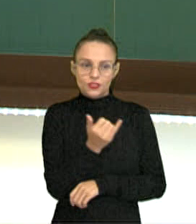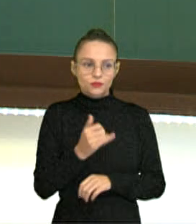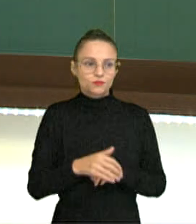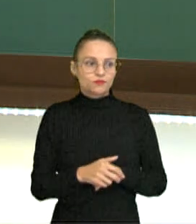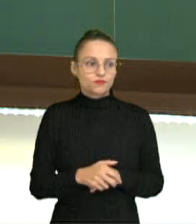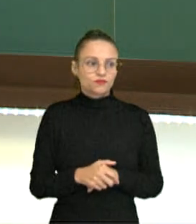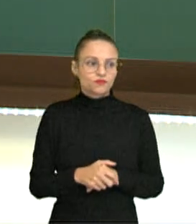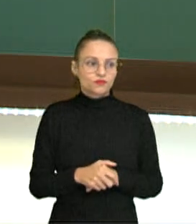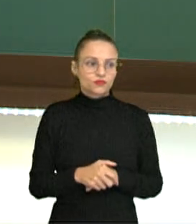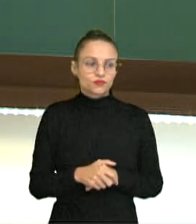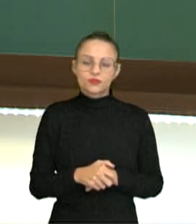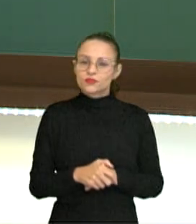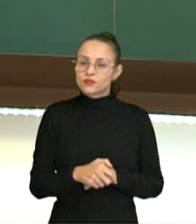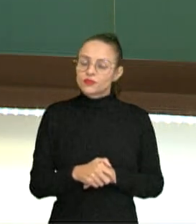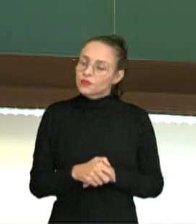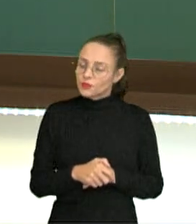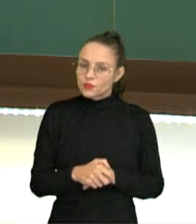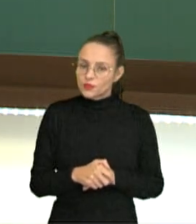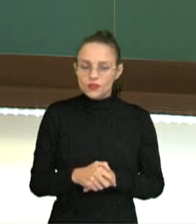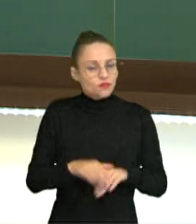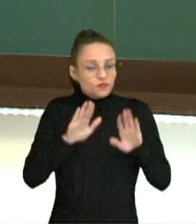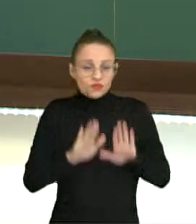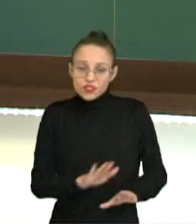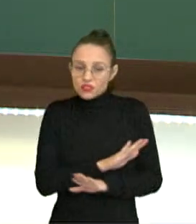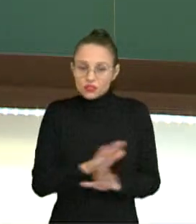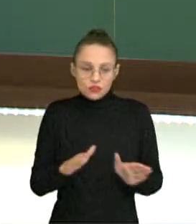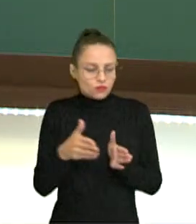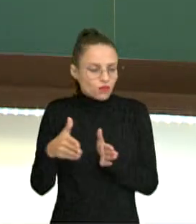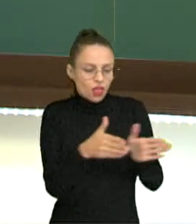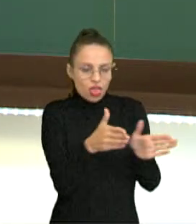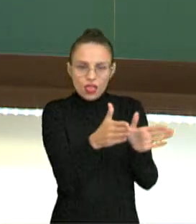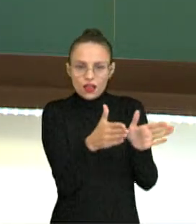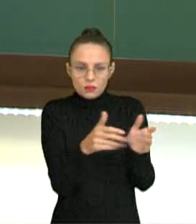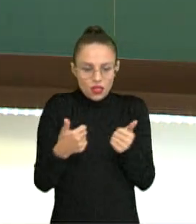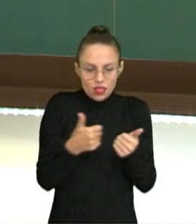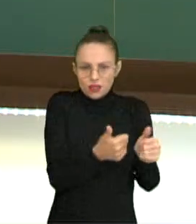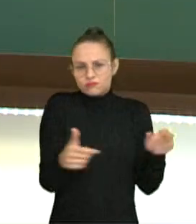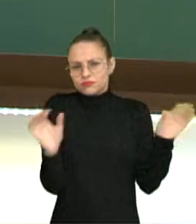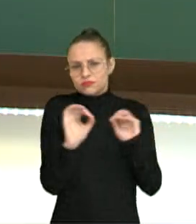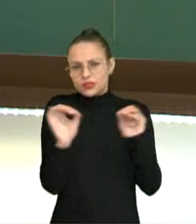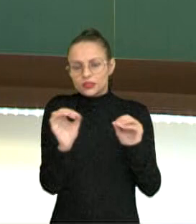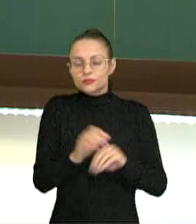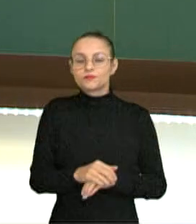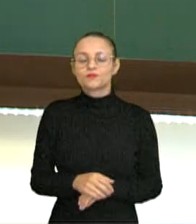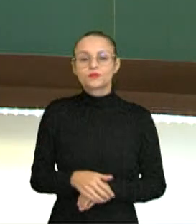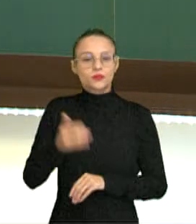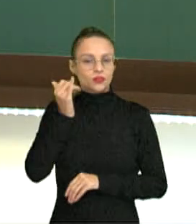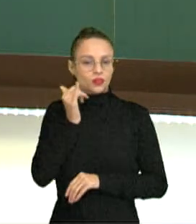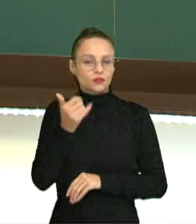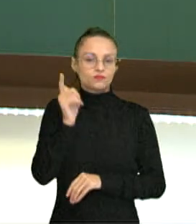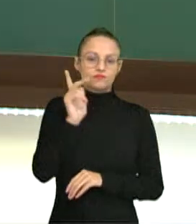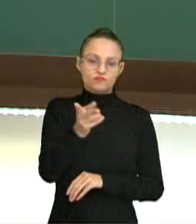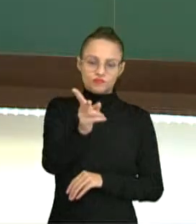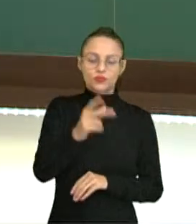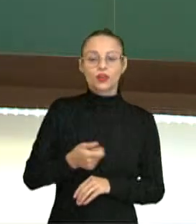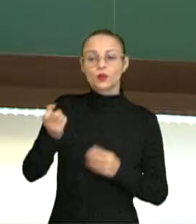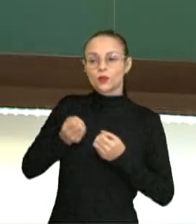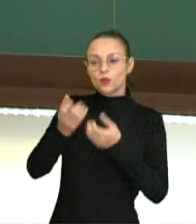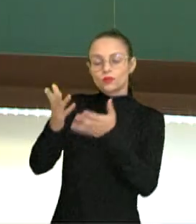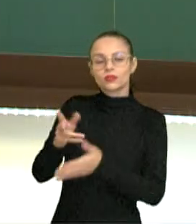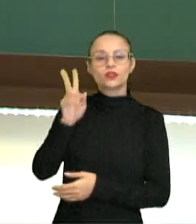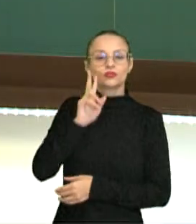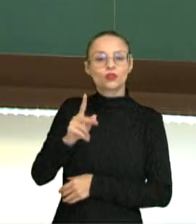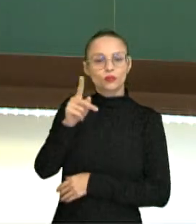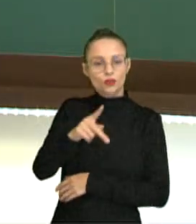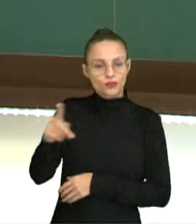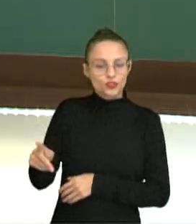cabeça. Então, ele espeta lá e fica. E aí, o narrador prossegue. Contei essa história a um